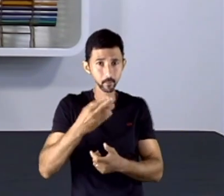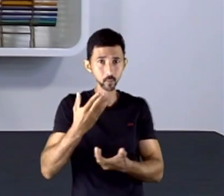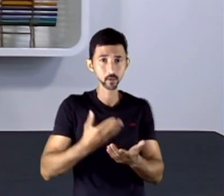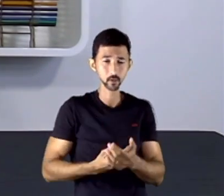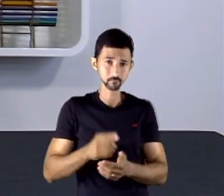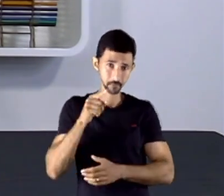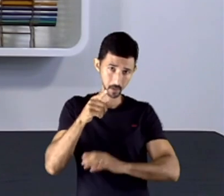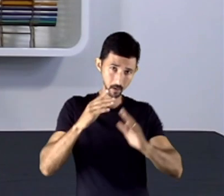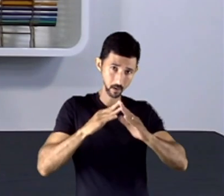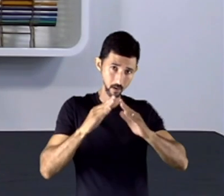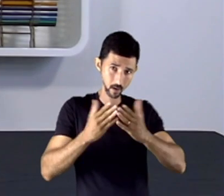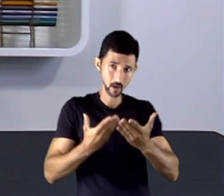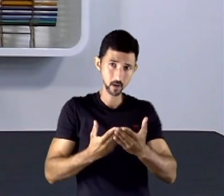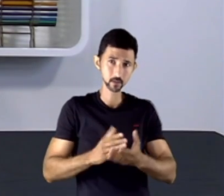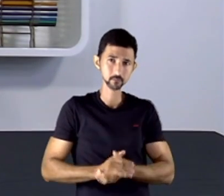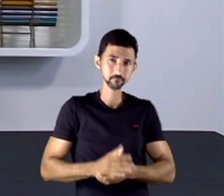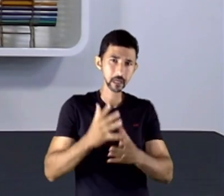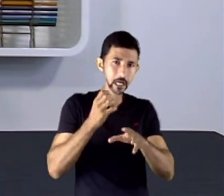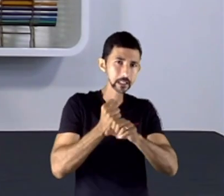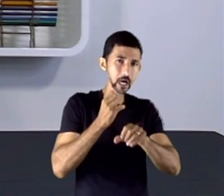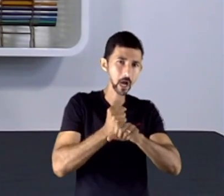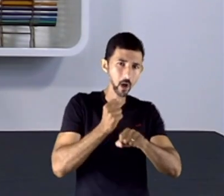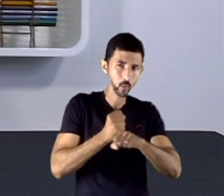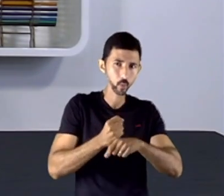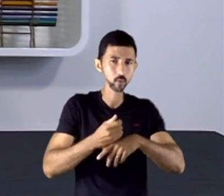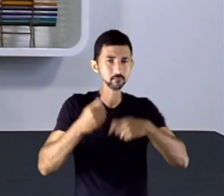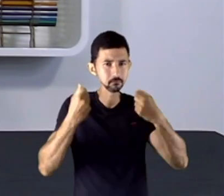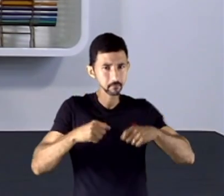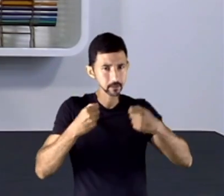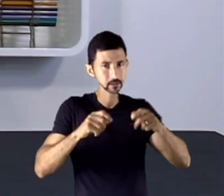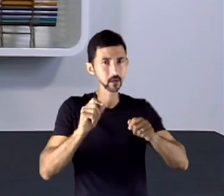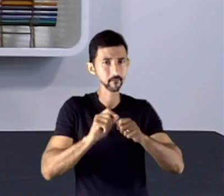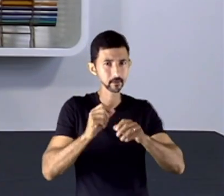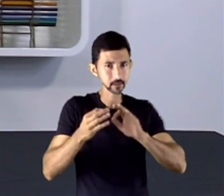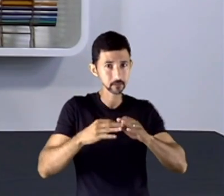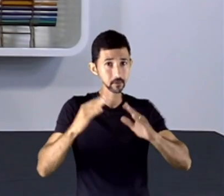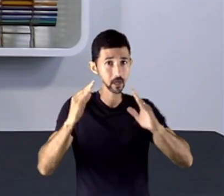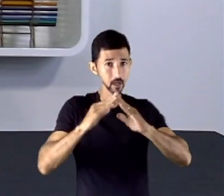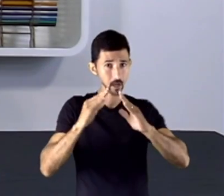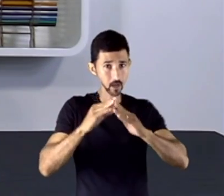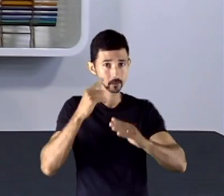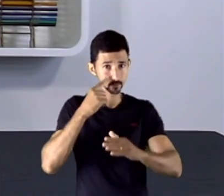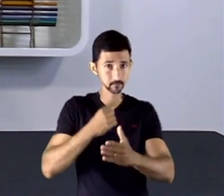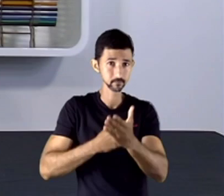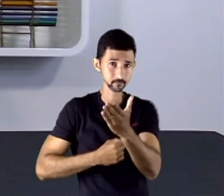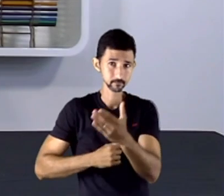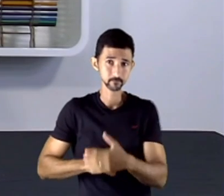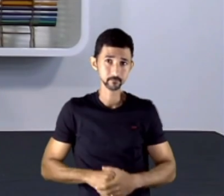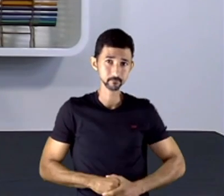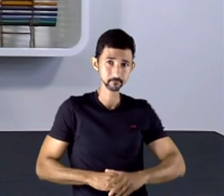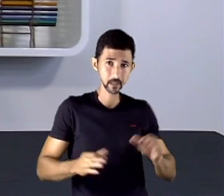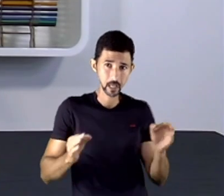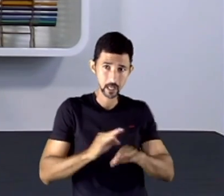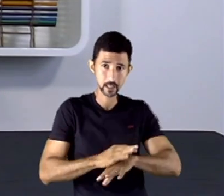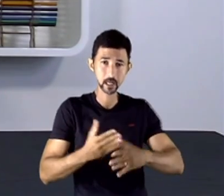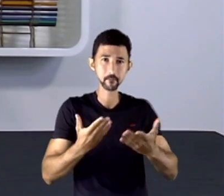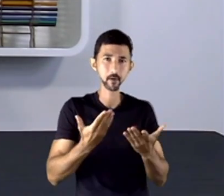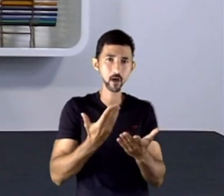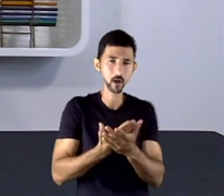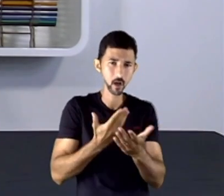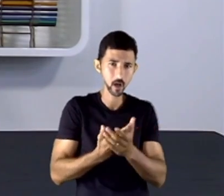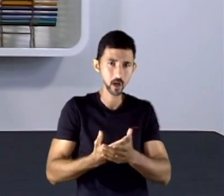aí, um cálculozinho, vão precisar fazer em casa, tá? Assim que acabar a aula, vão lá